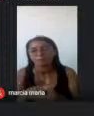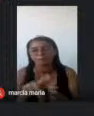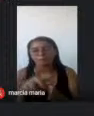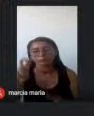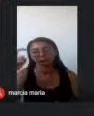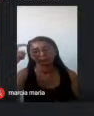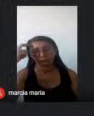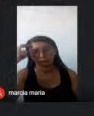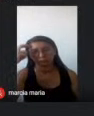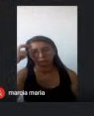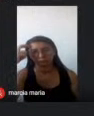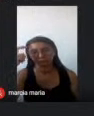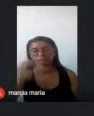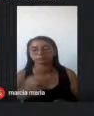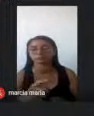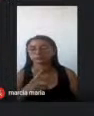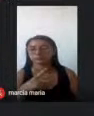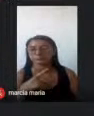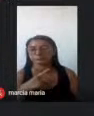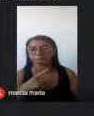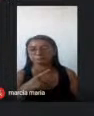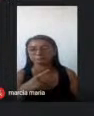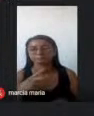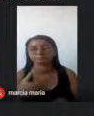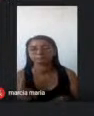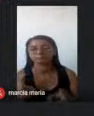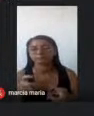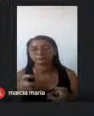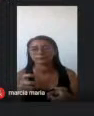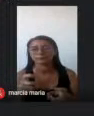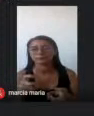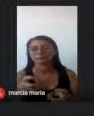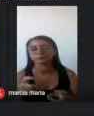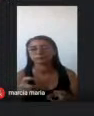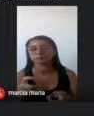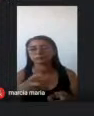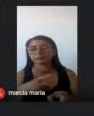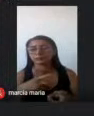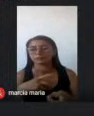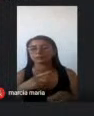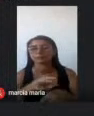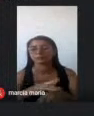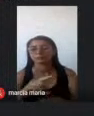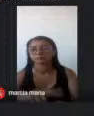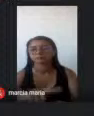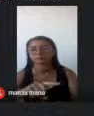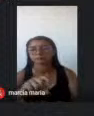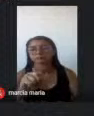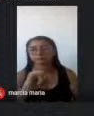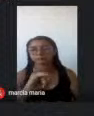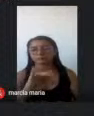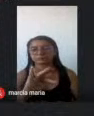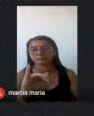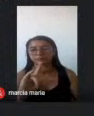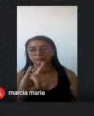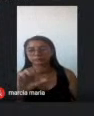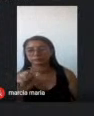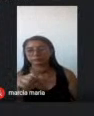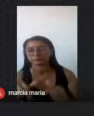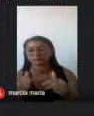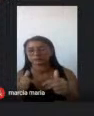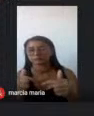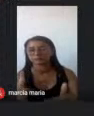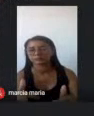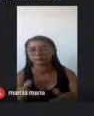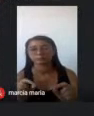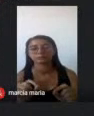tem que atrelar isso à questão da própria clínica da sífilis. que ela traz para a gente esse desafio, que é a questão, justamente,